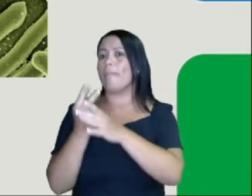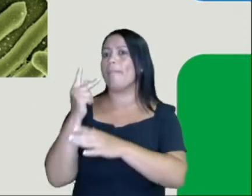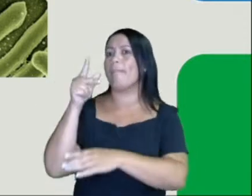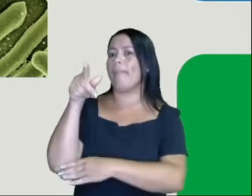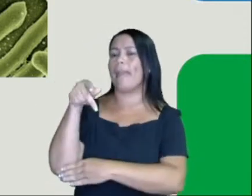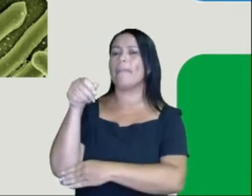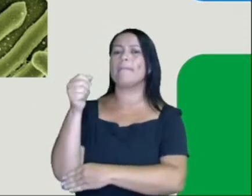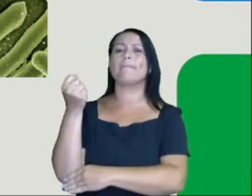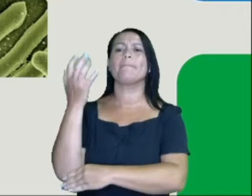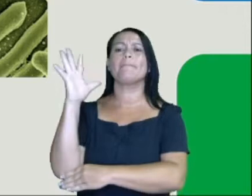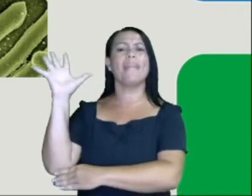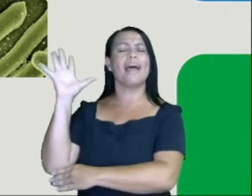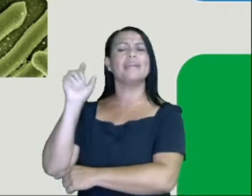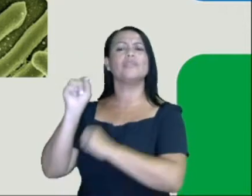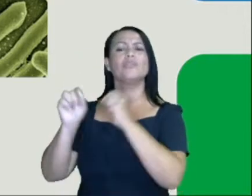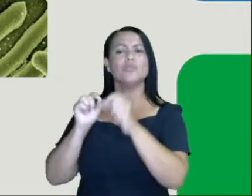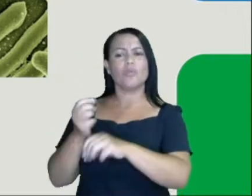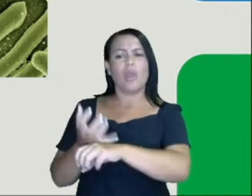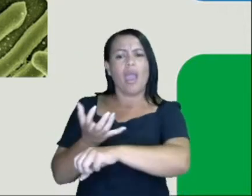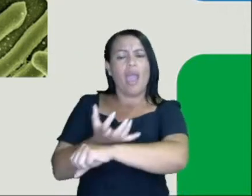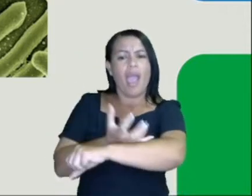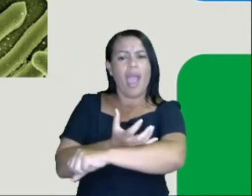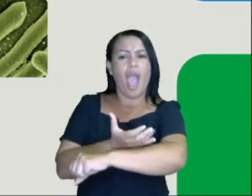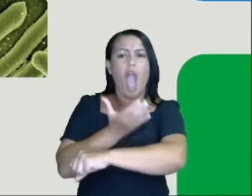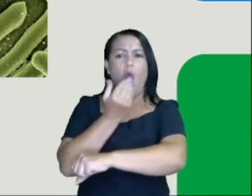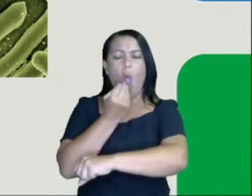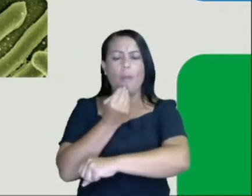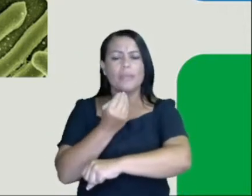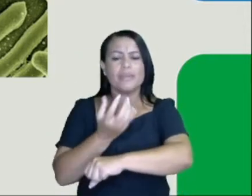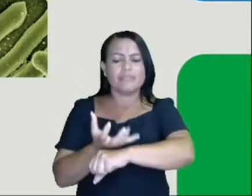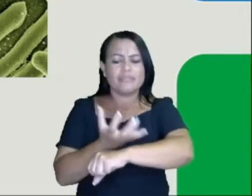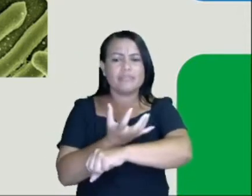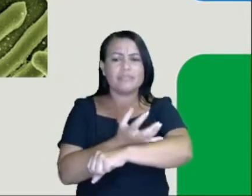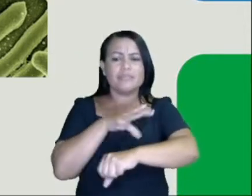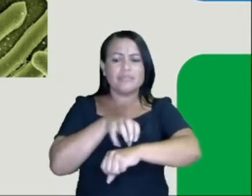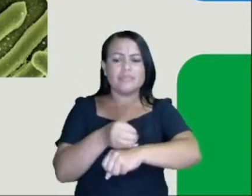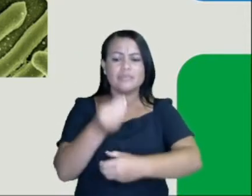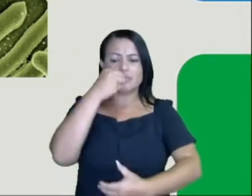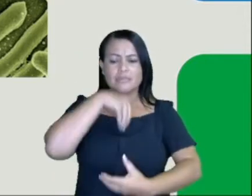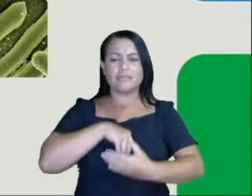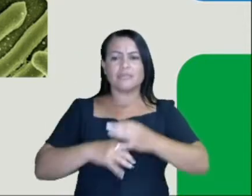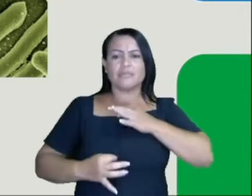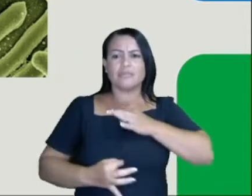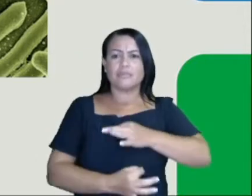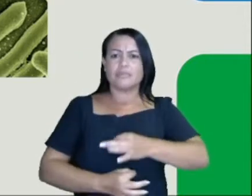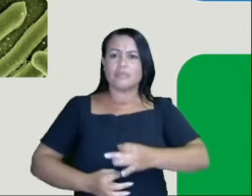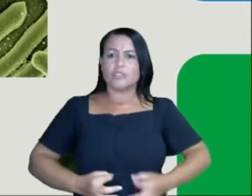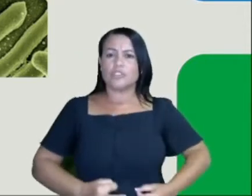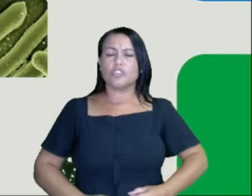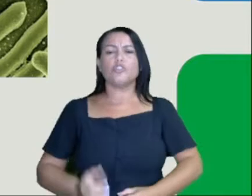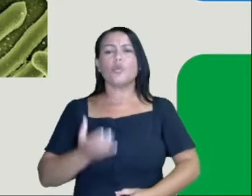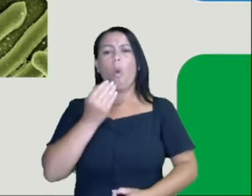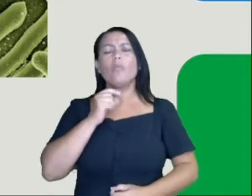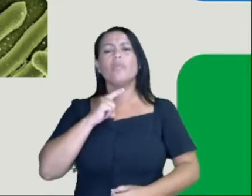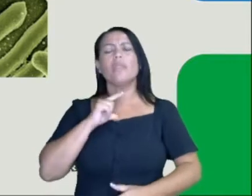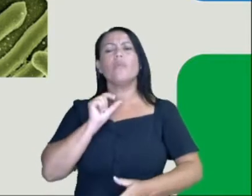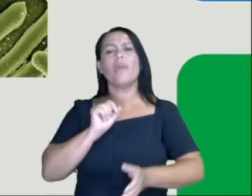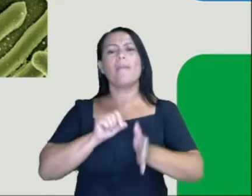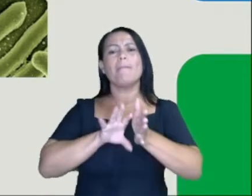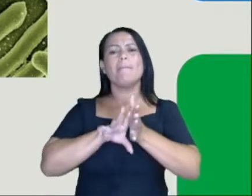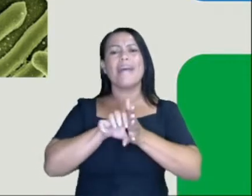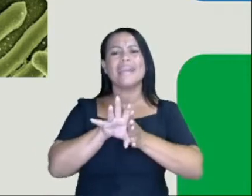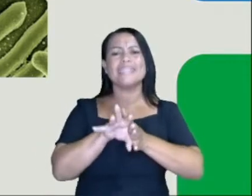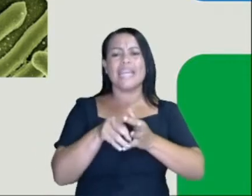seu intestino bactérias que digerem a celulose. A celulose é o carboidrato, é